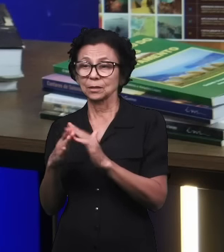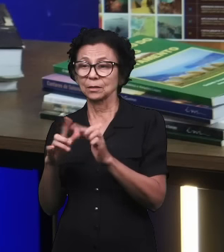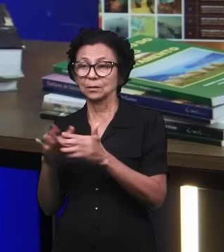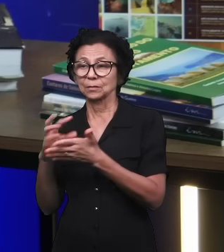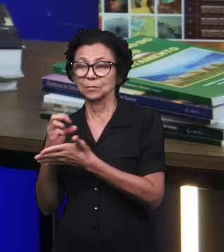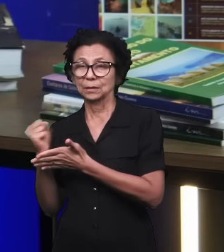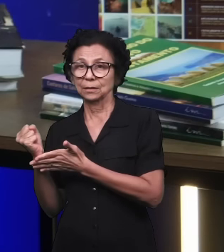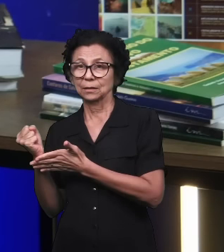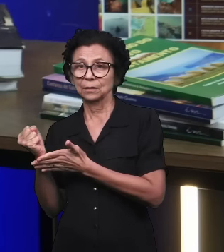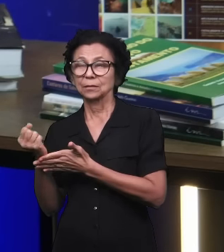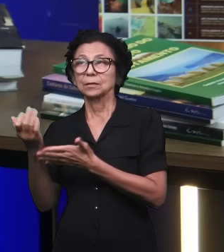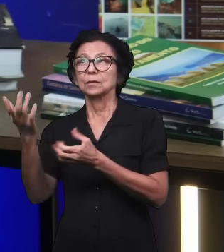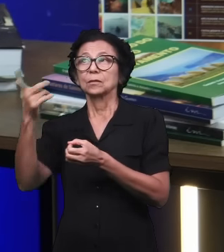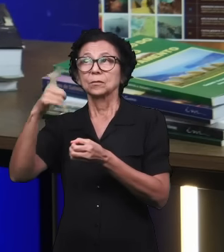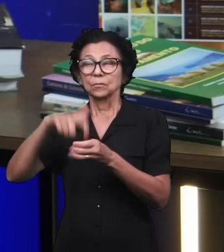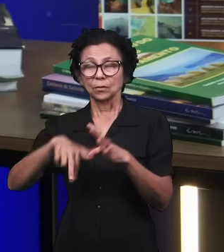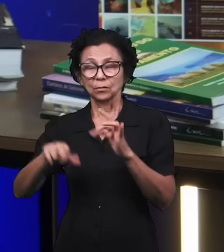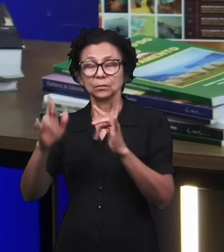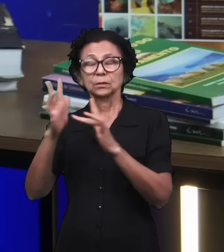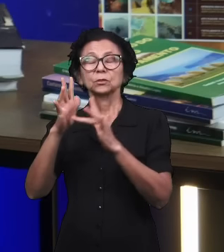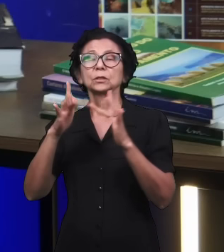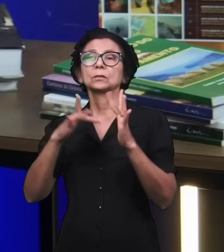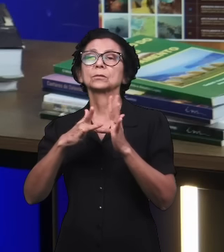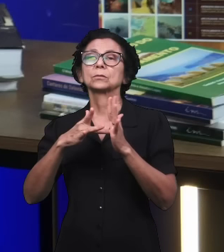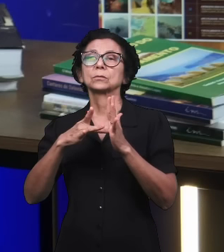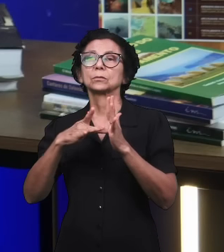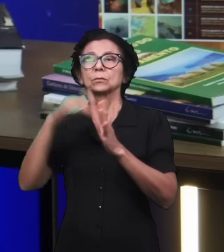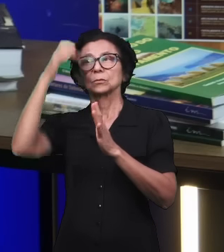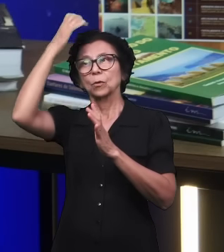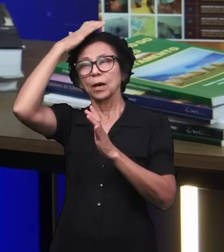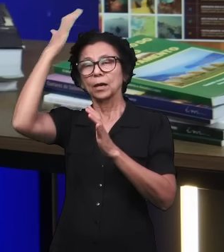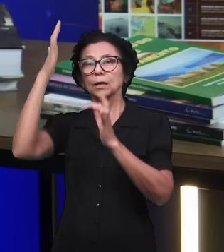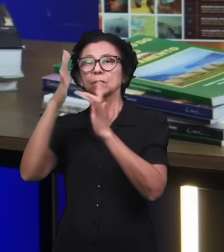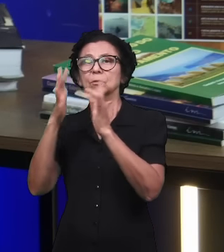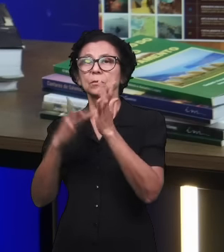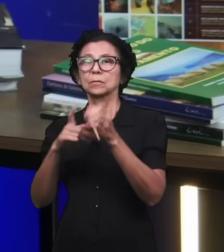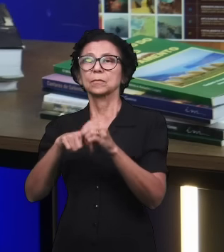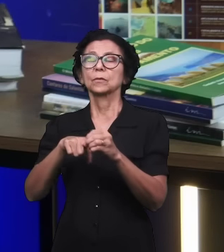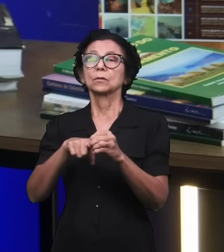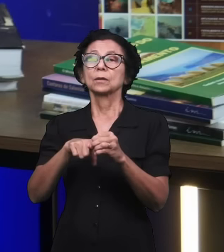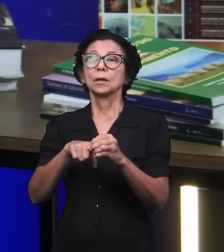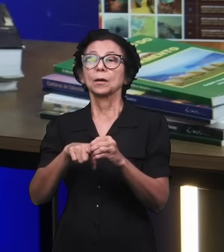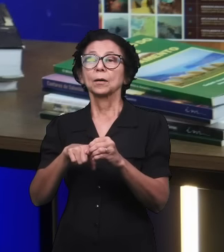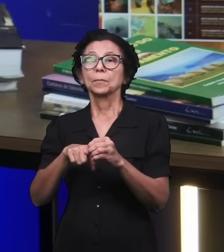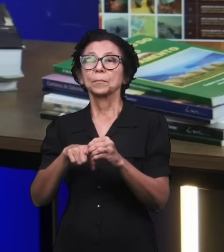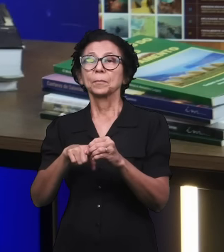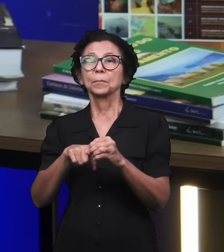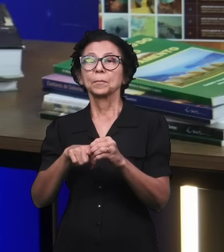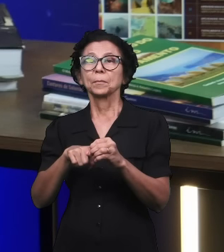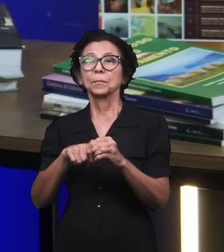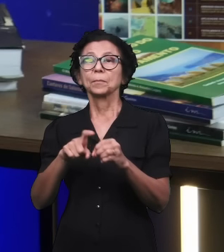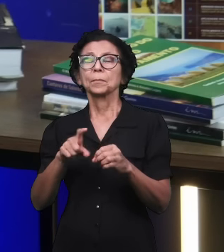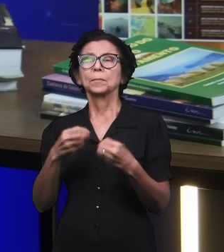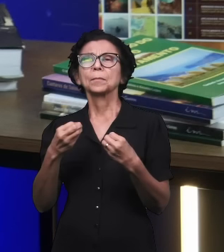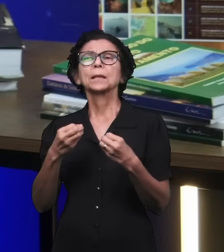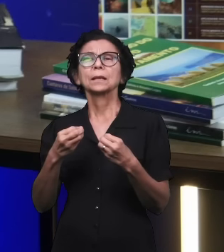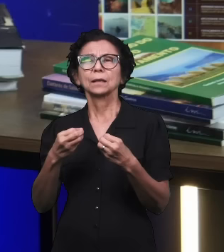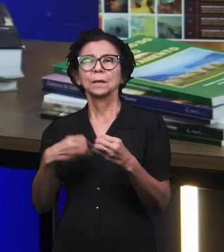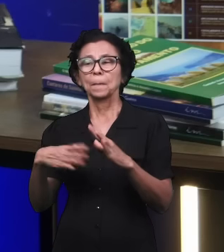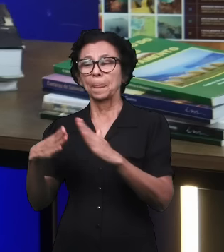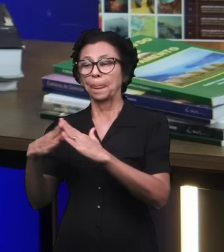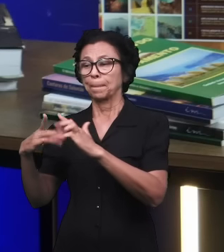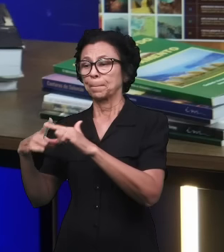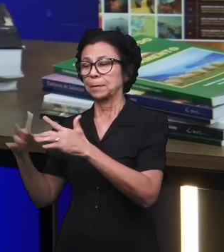O rei vai voltar. E ele vai voltar para quê, né? Para resgatar uma igreja e nos levar para a